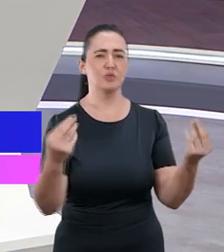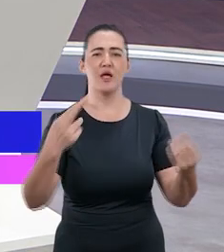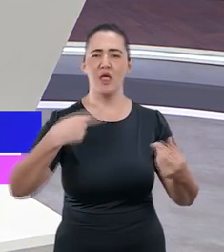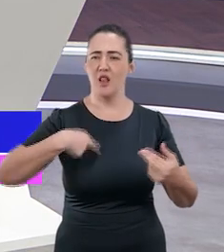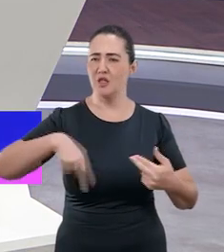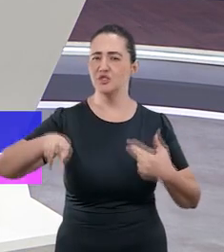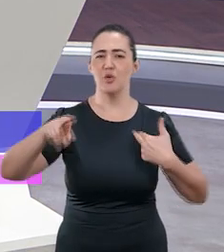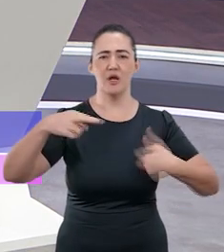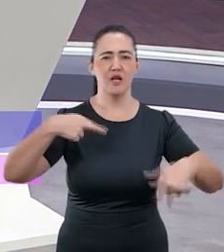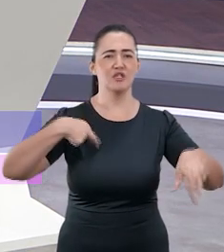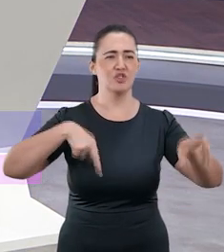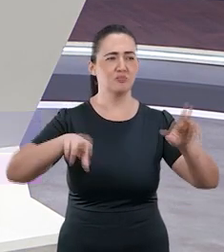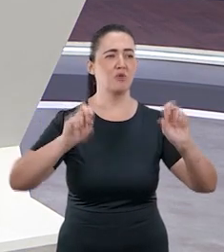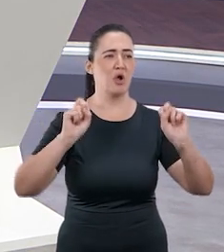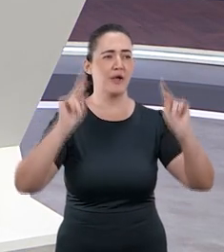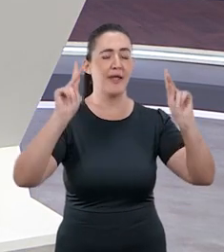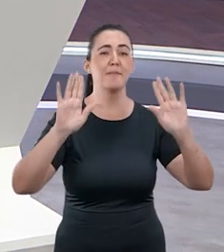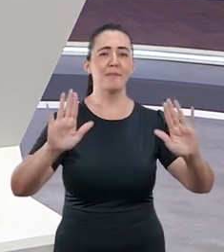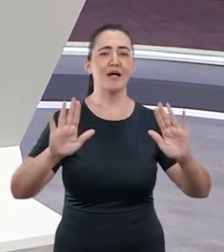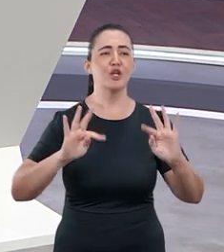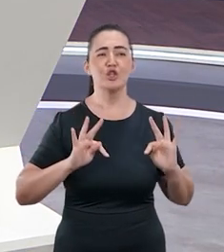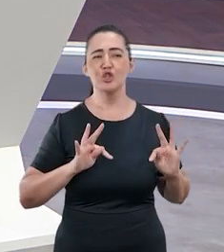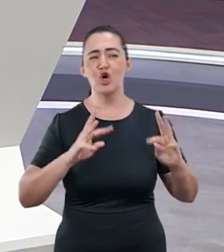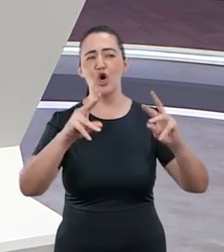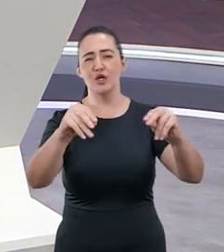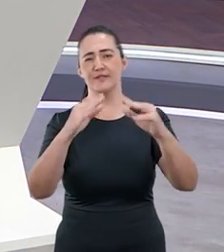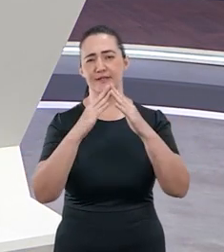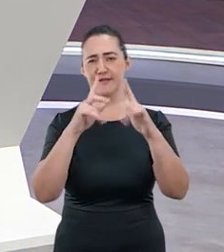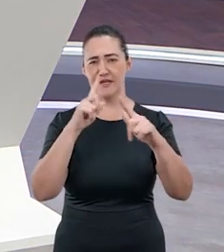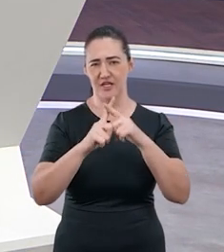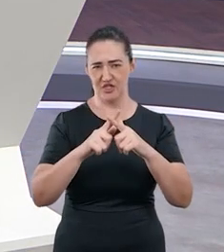é, todas as igrejas são caminhos